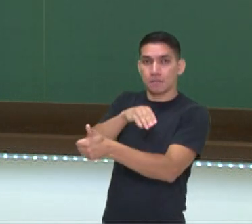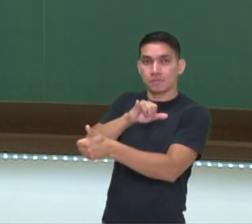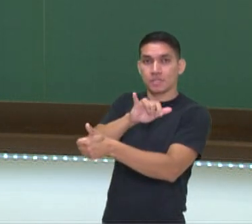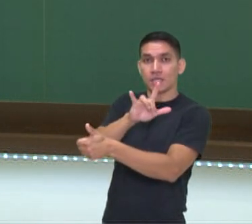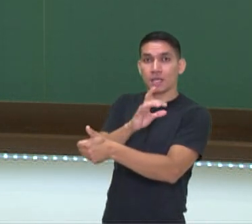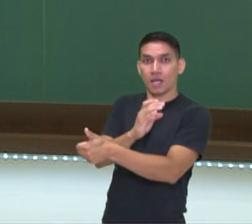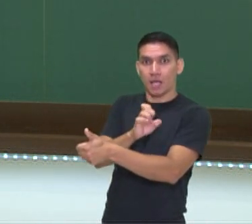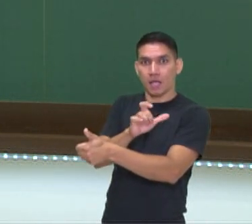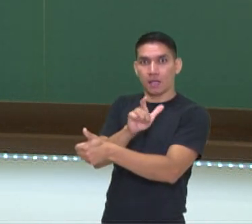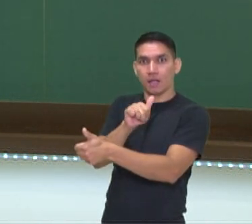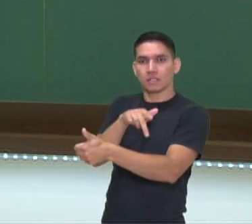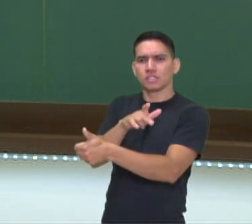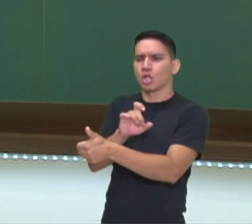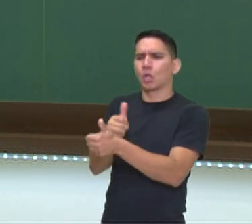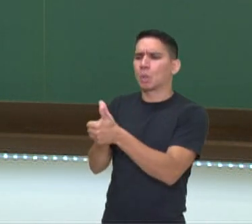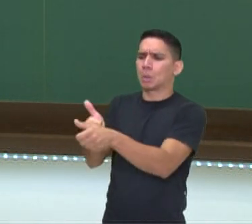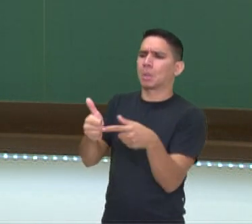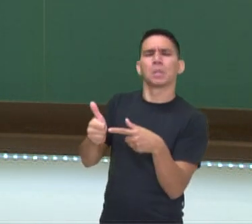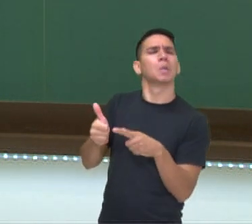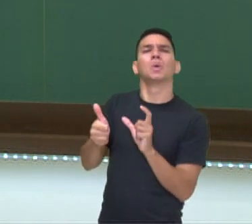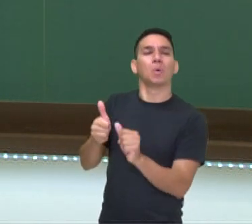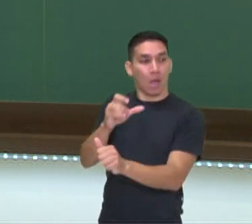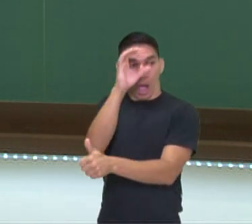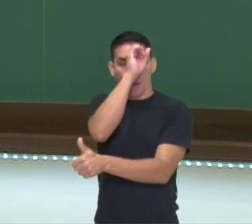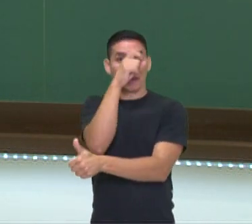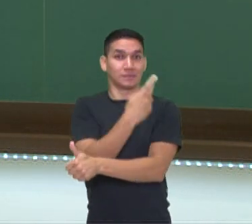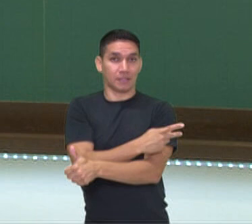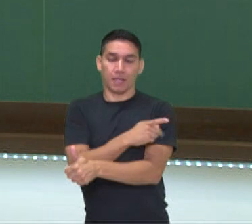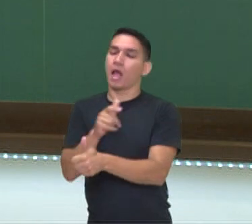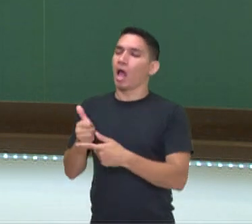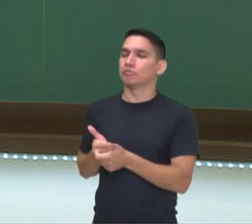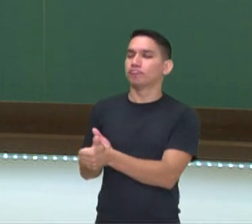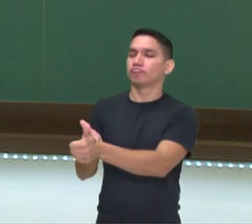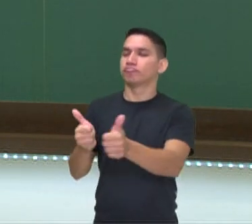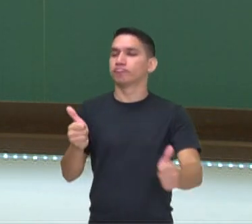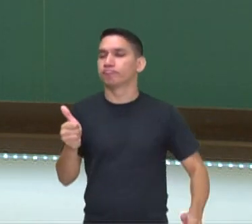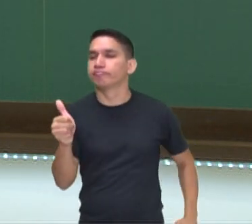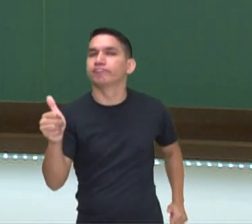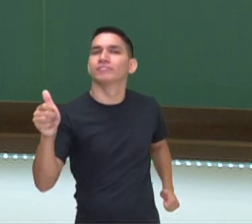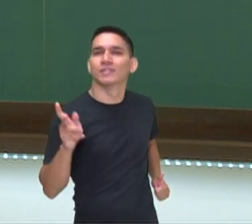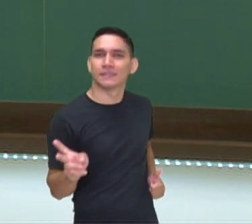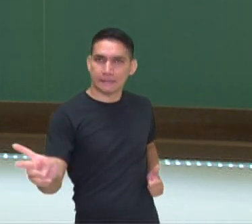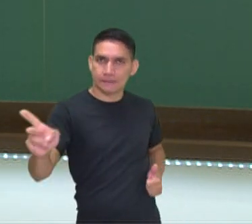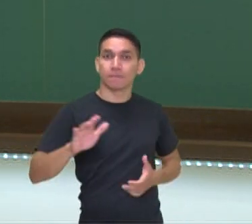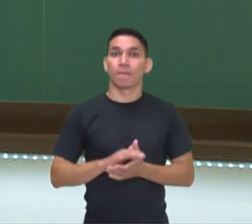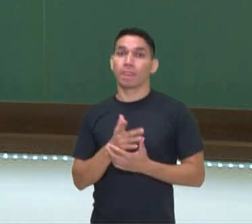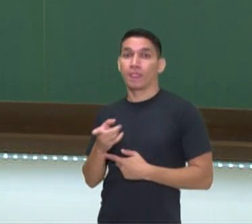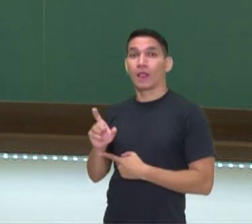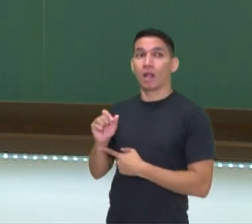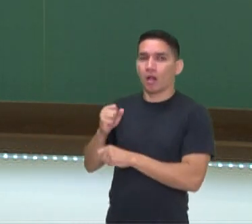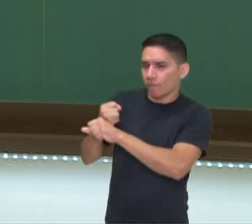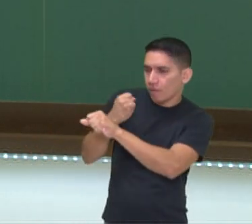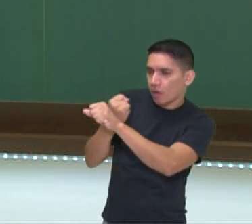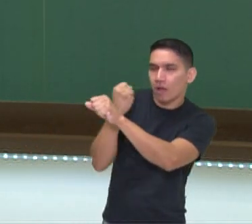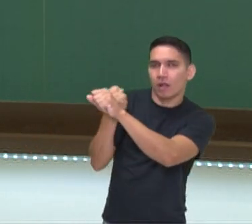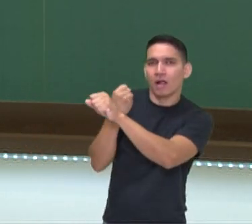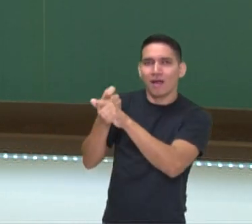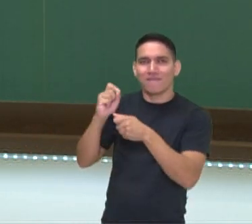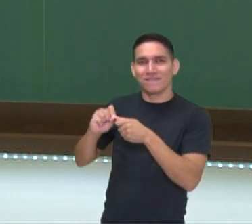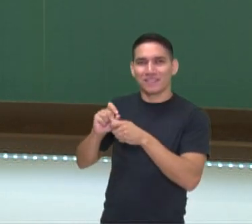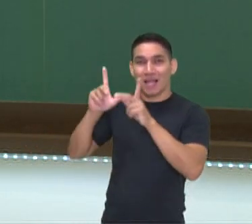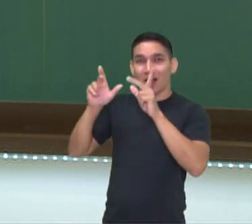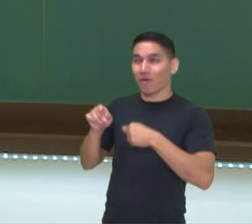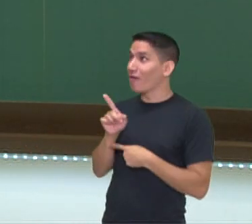cara que aprendeu com ele, trabalhava junto para aprender. Então, o Gian Bologna, ele está para o maneirismo como o Michelangelo estava para